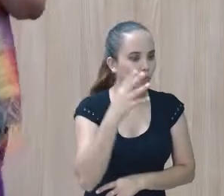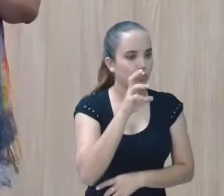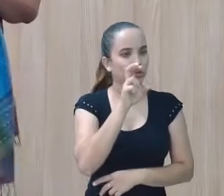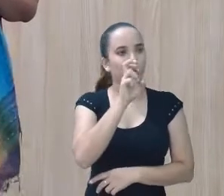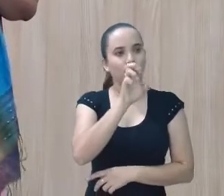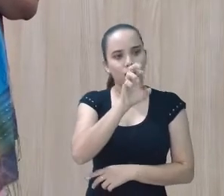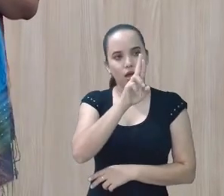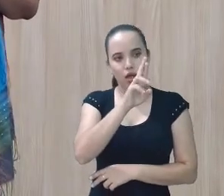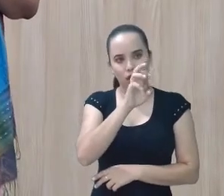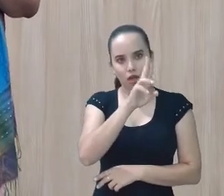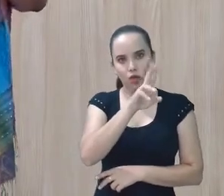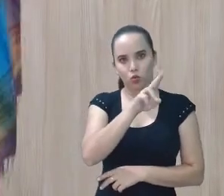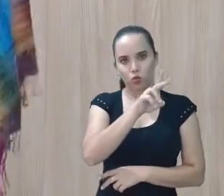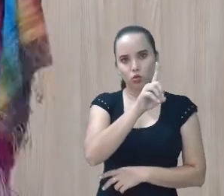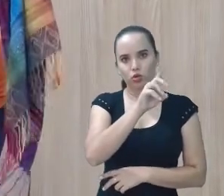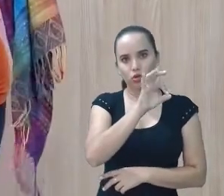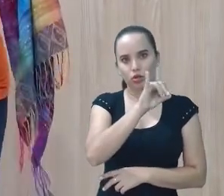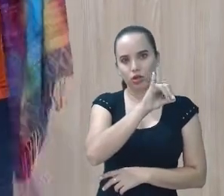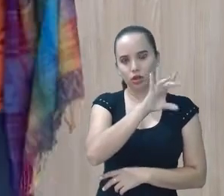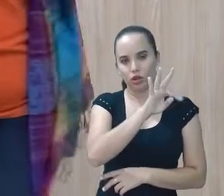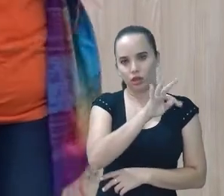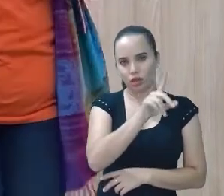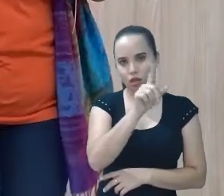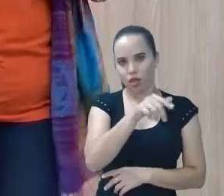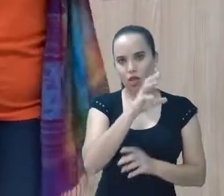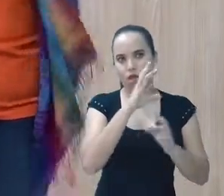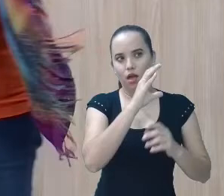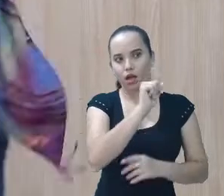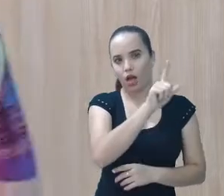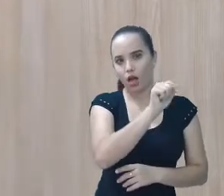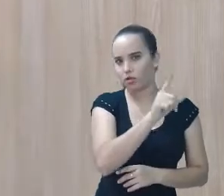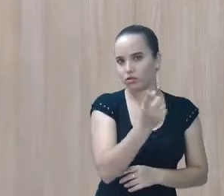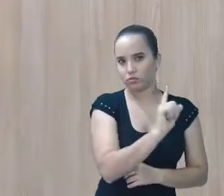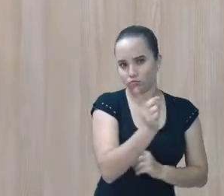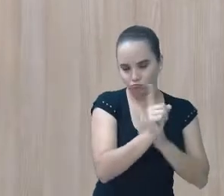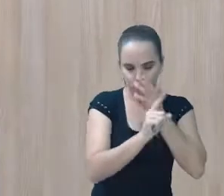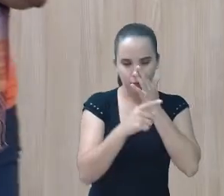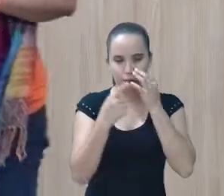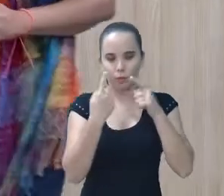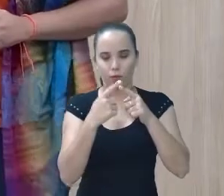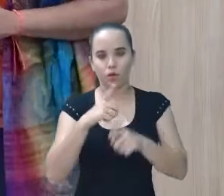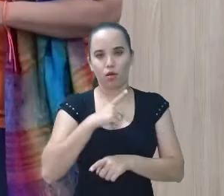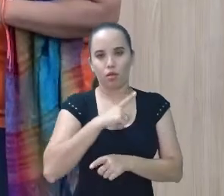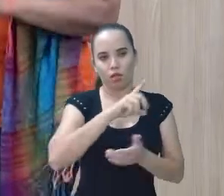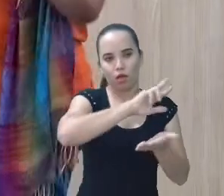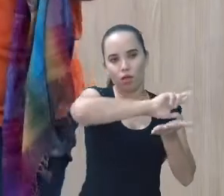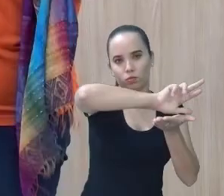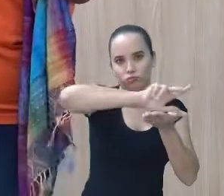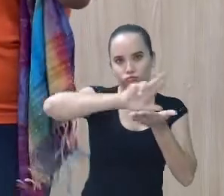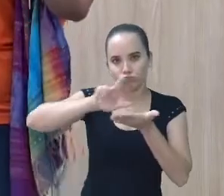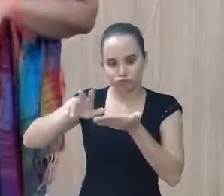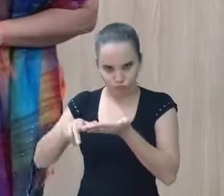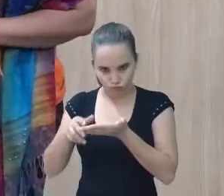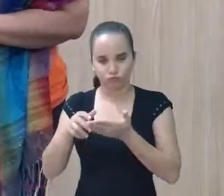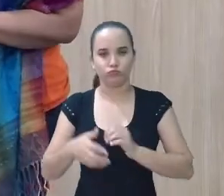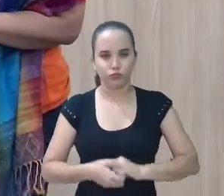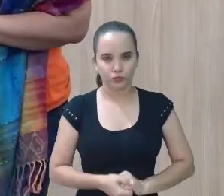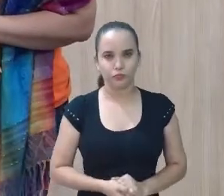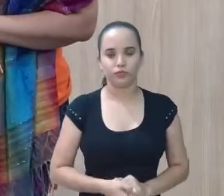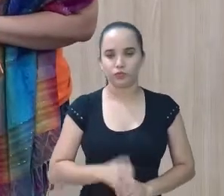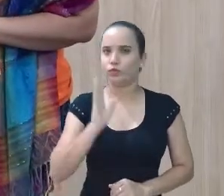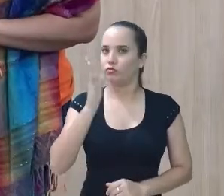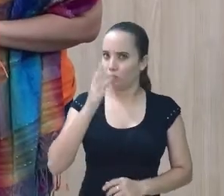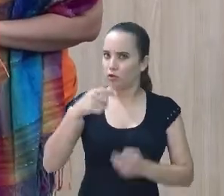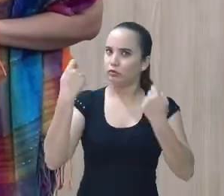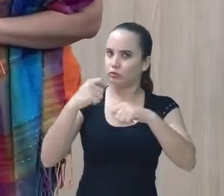ou seja, é clássica. Existe a romântica, existe a barroca, não é isso? Então, a gente tem que respeitar isso. Já